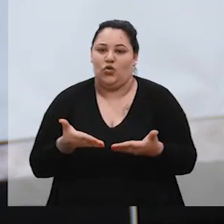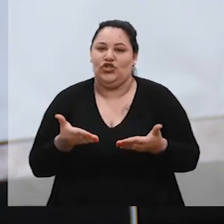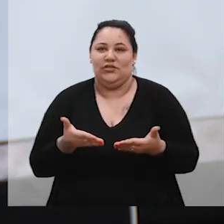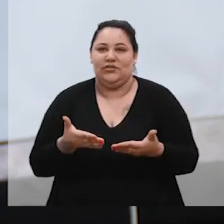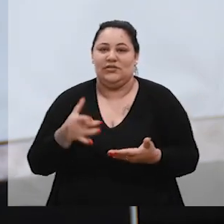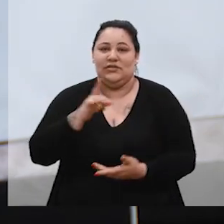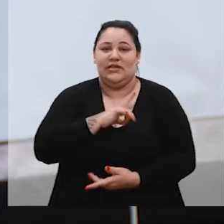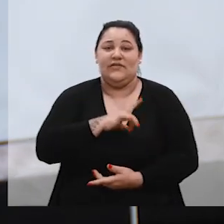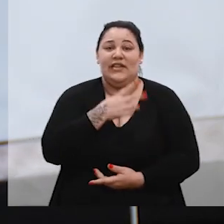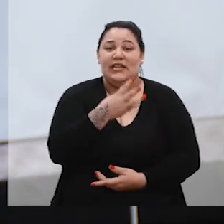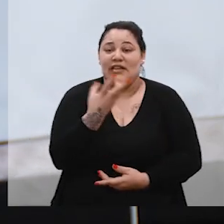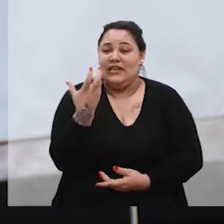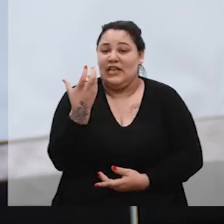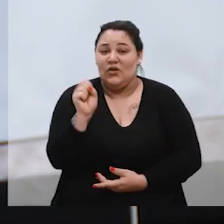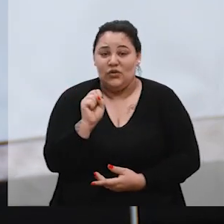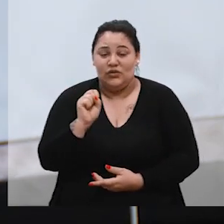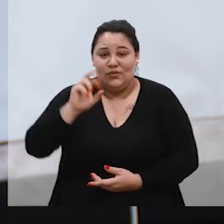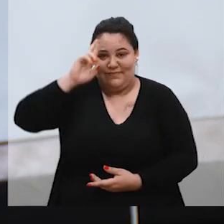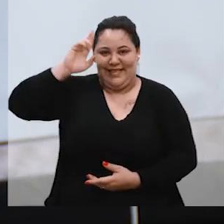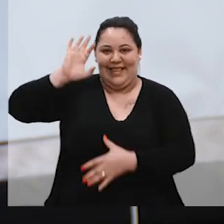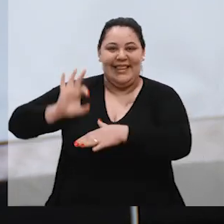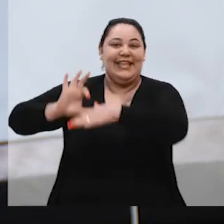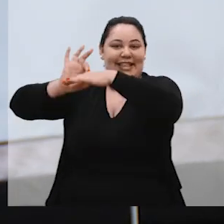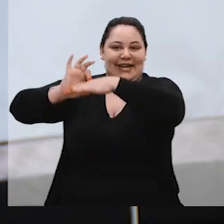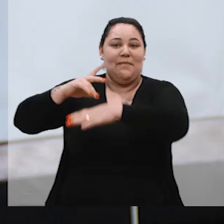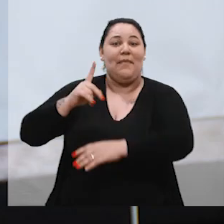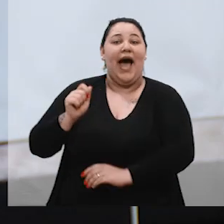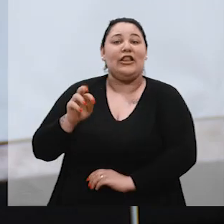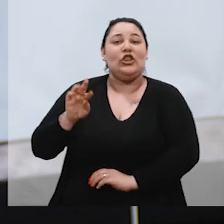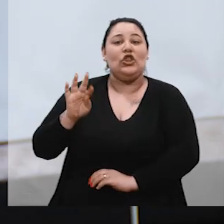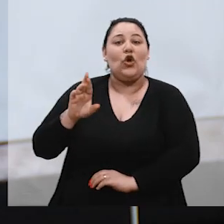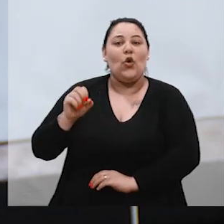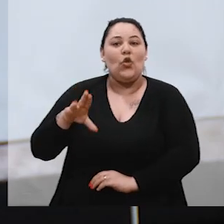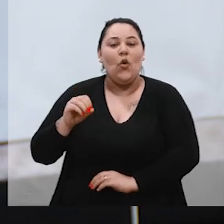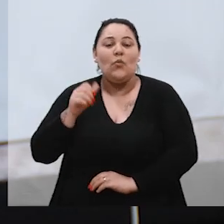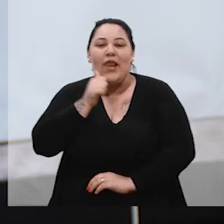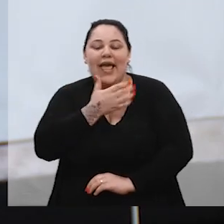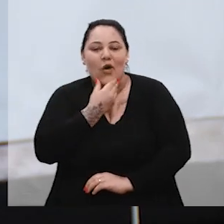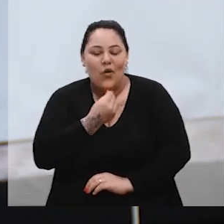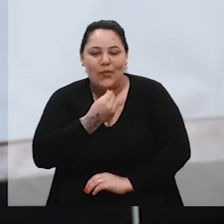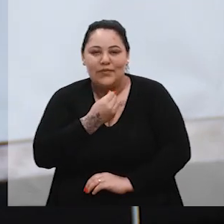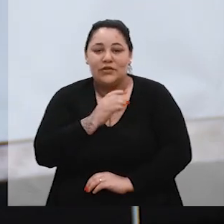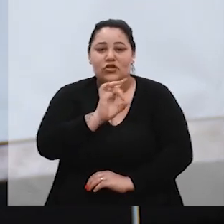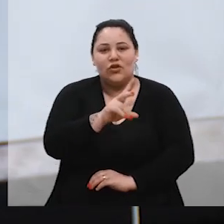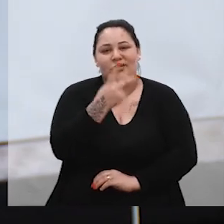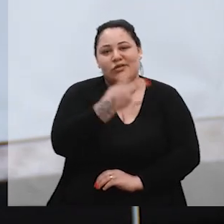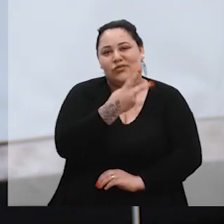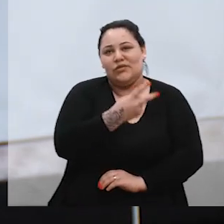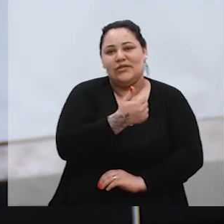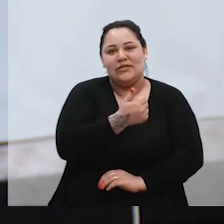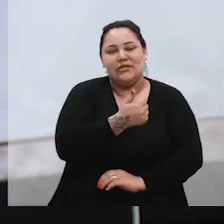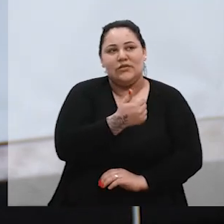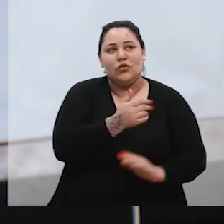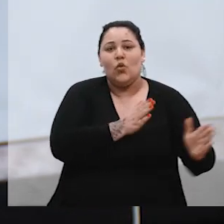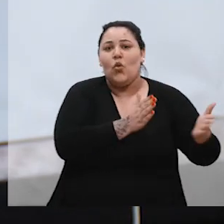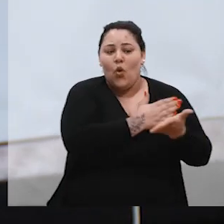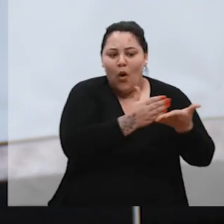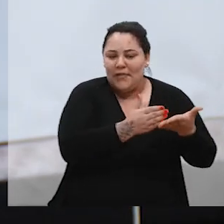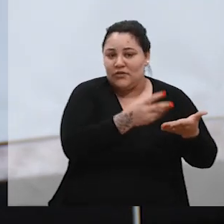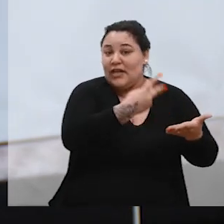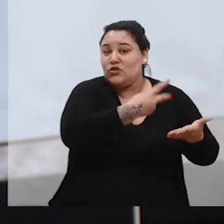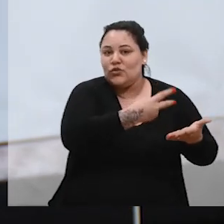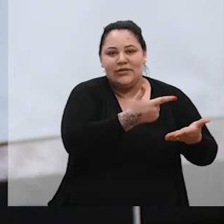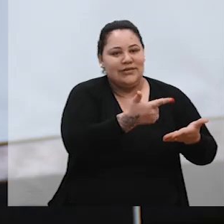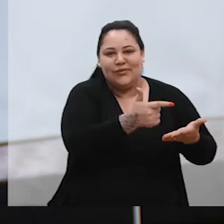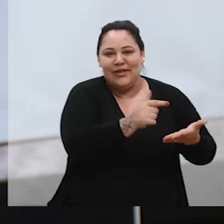foram 38 patronos e patronas. Apenas nas 2 primeiras edições aqui, não houve definição